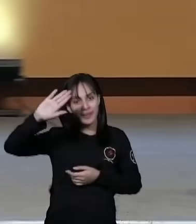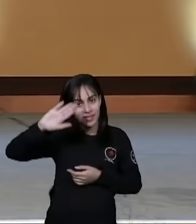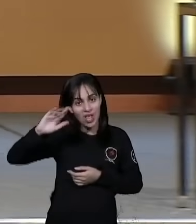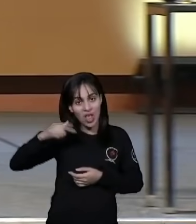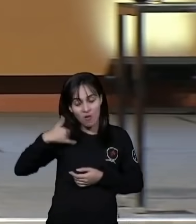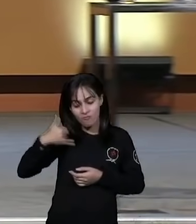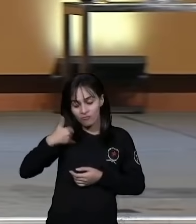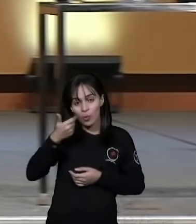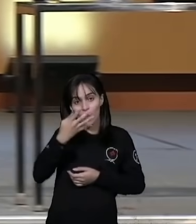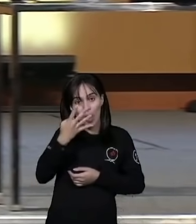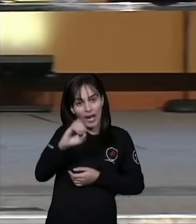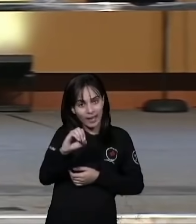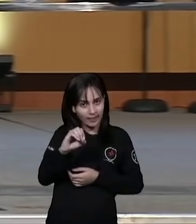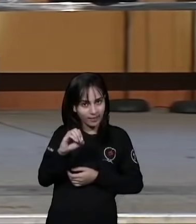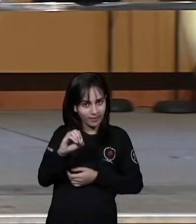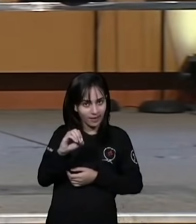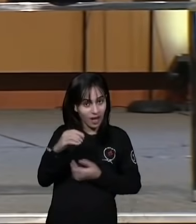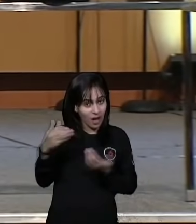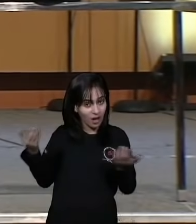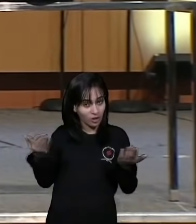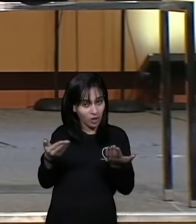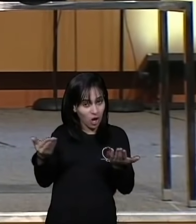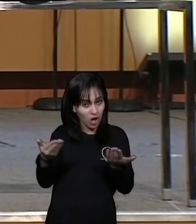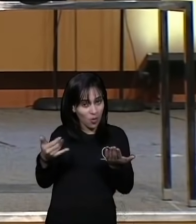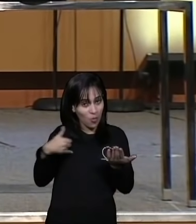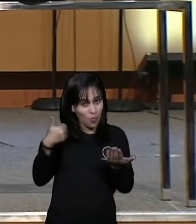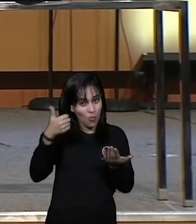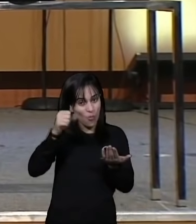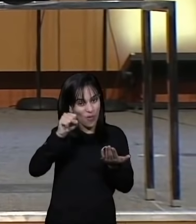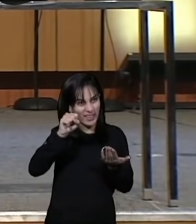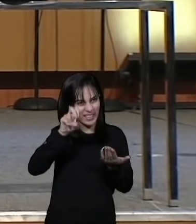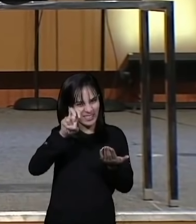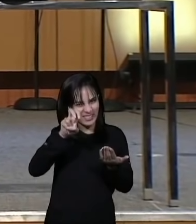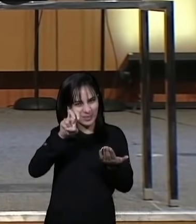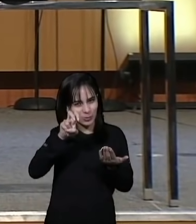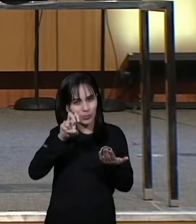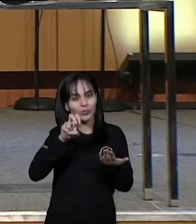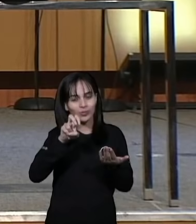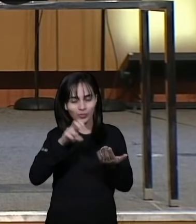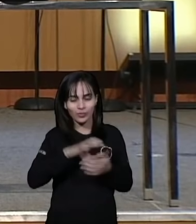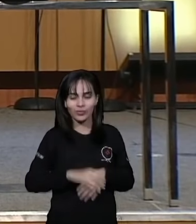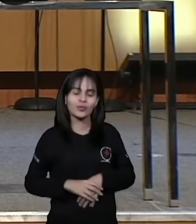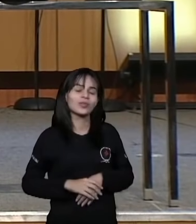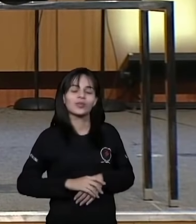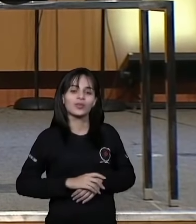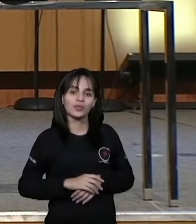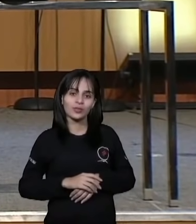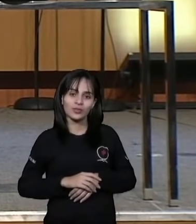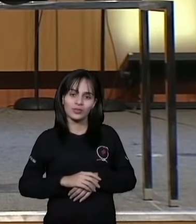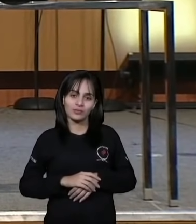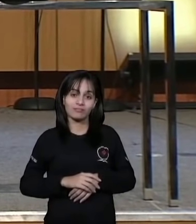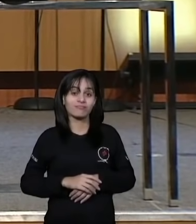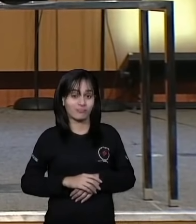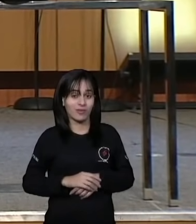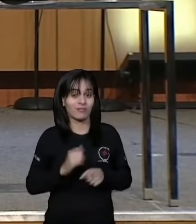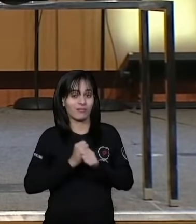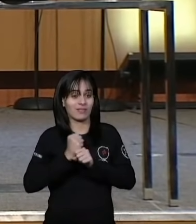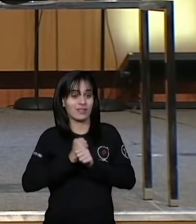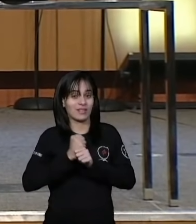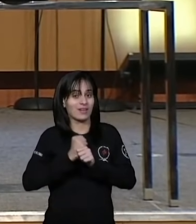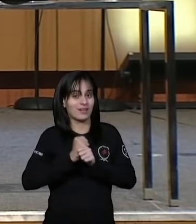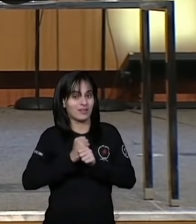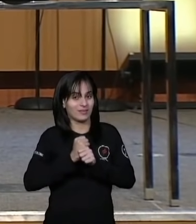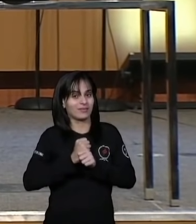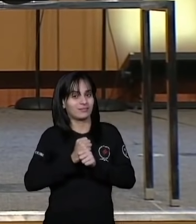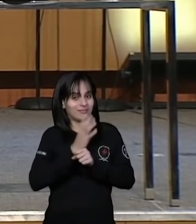eu tinha quarenta anos de idade agora eu tô com 85 anos e olha quanto tempo